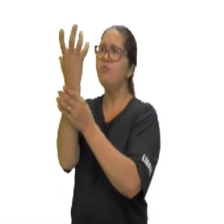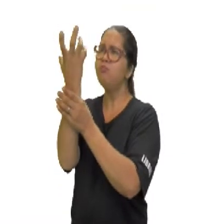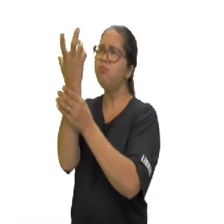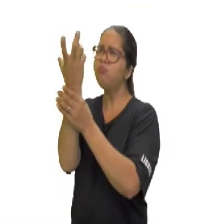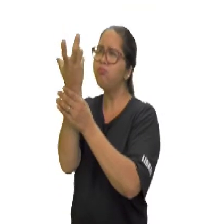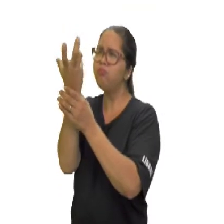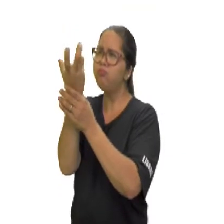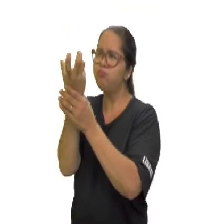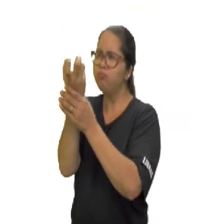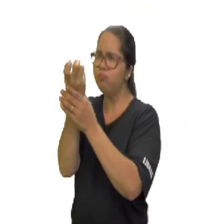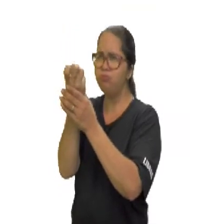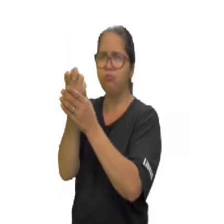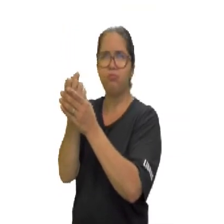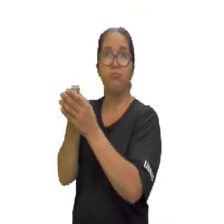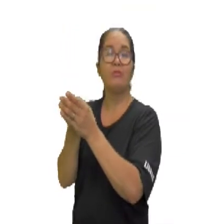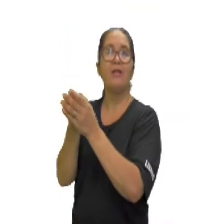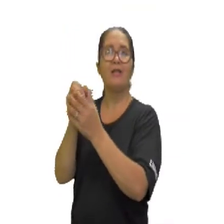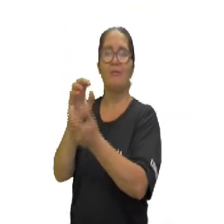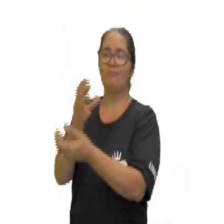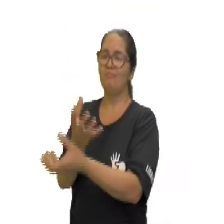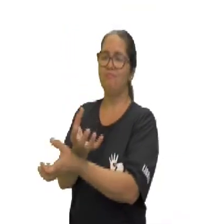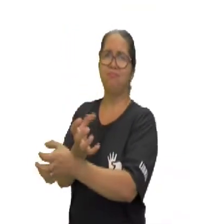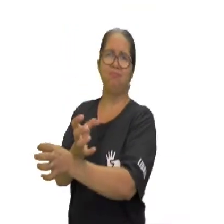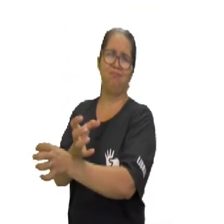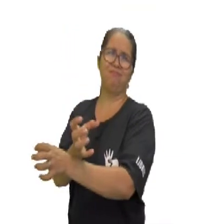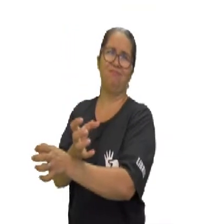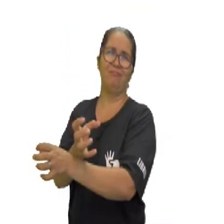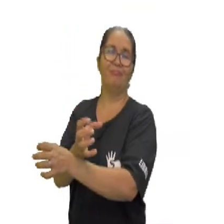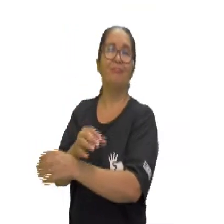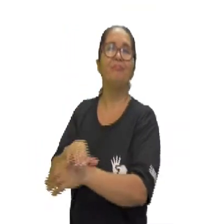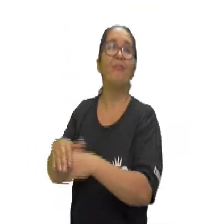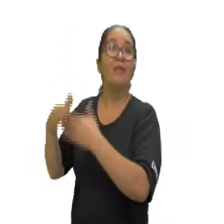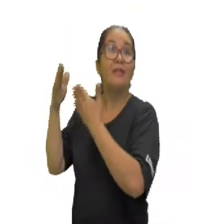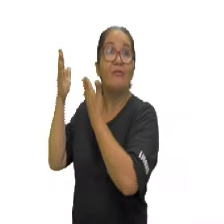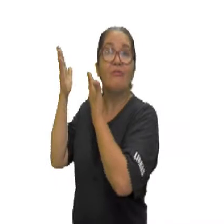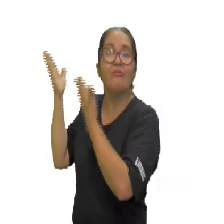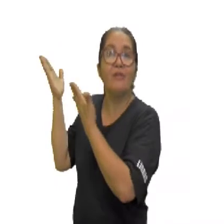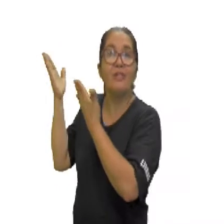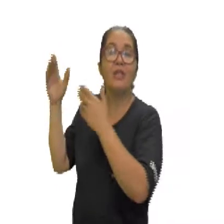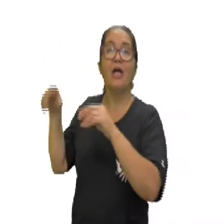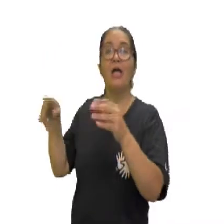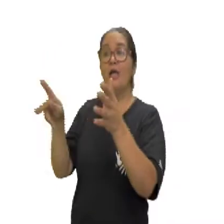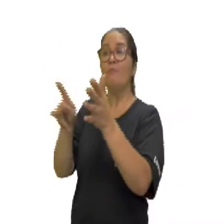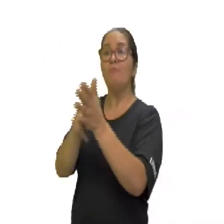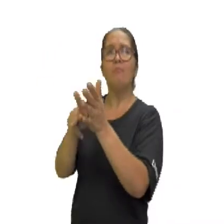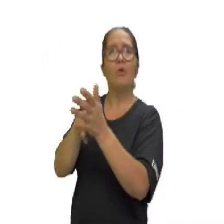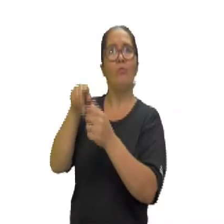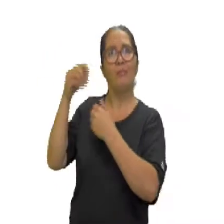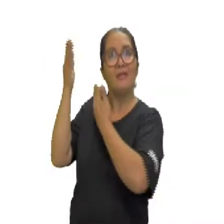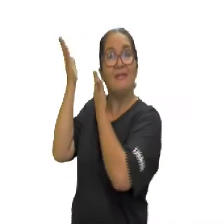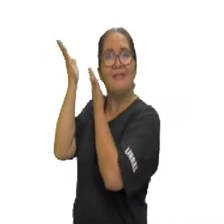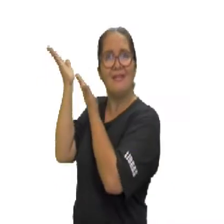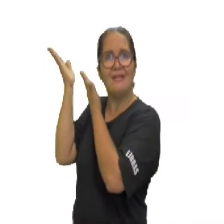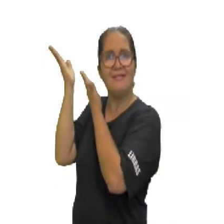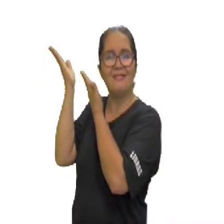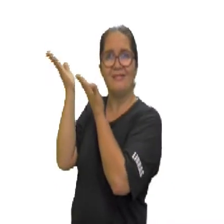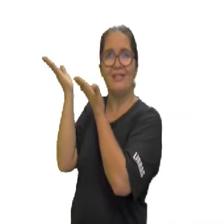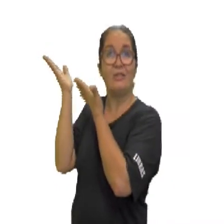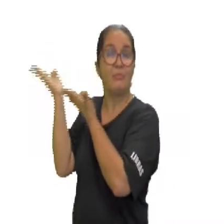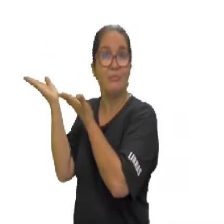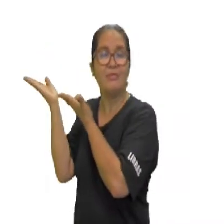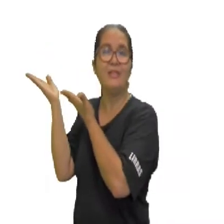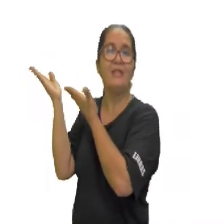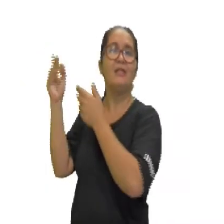região. Olha lá, o cerrado é característica dele árvores esparsas. A gente já falou o que